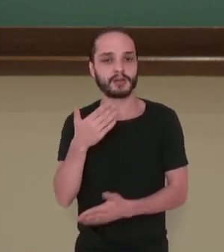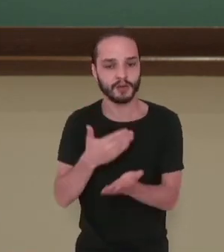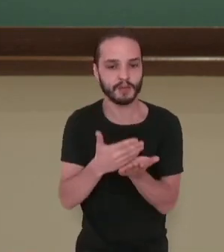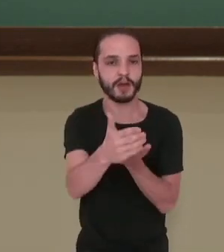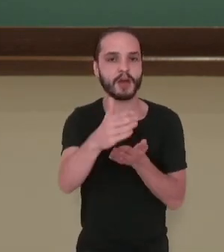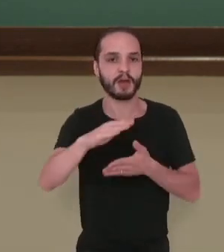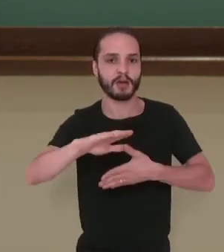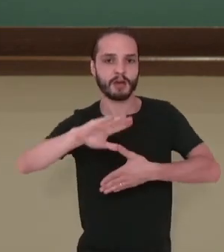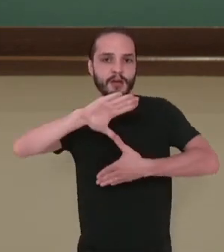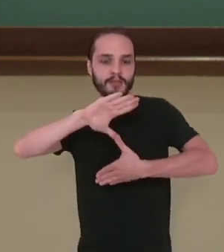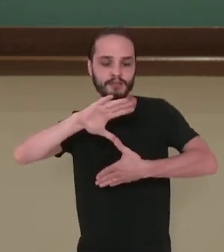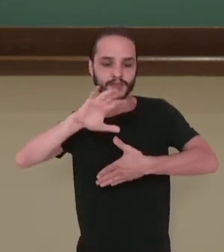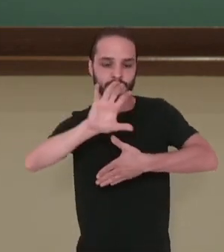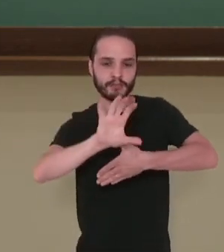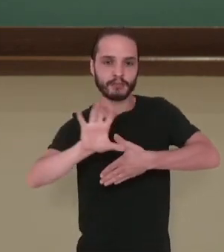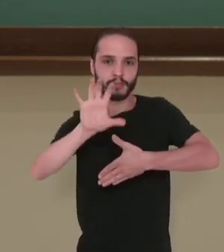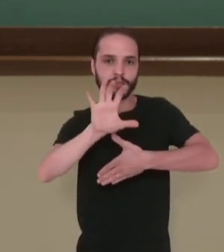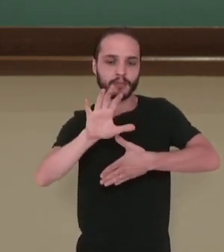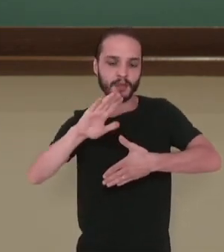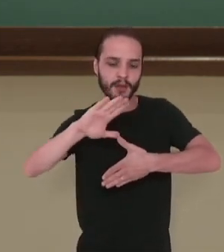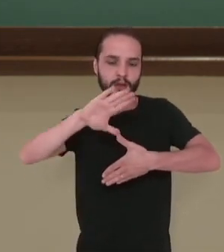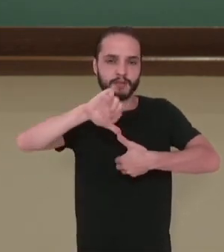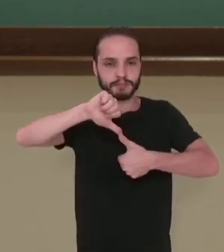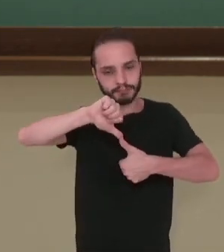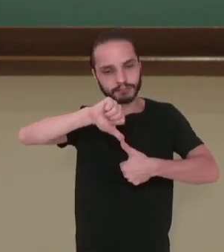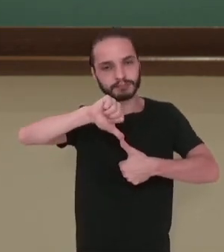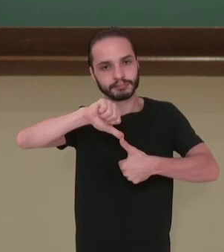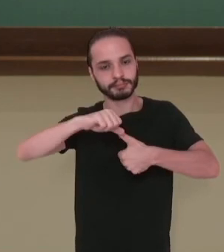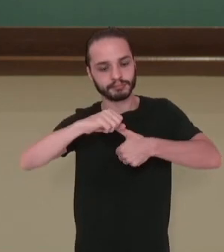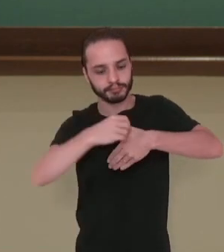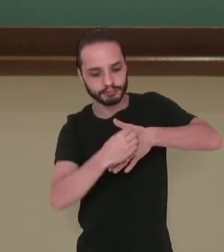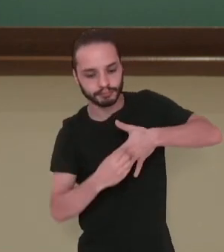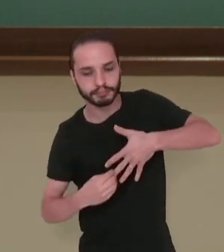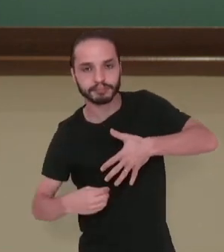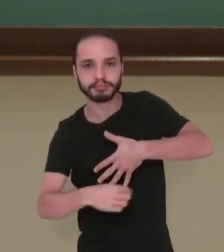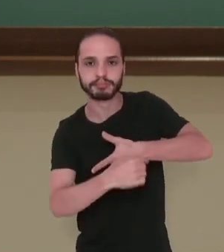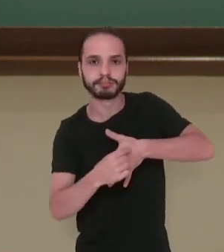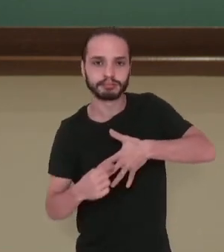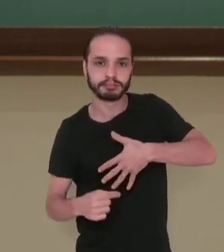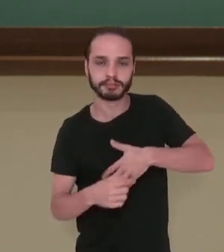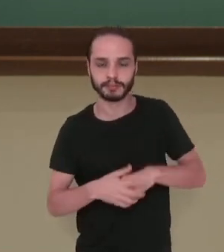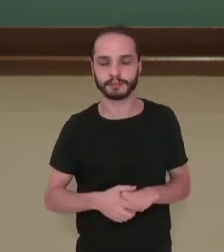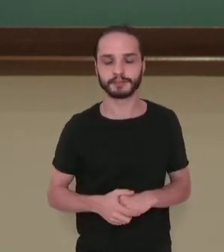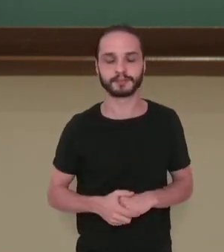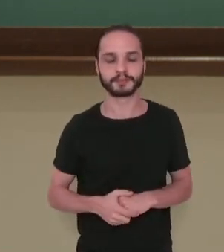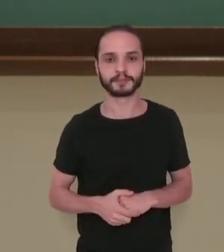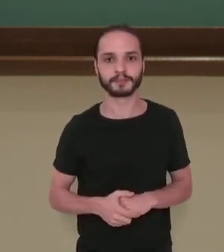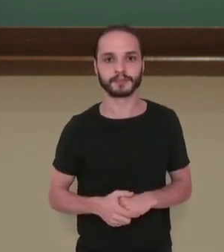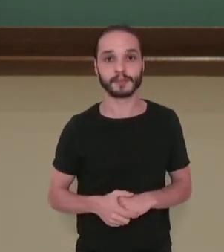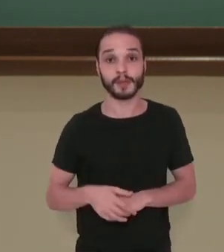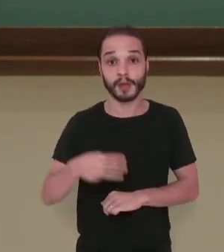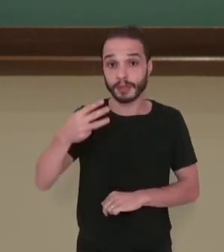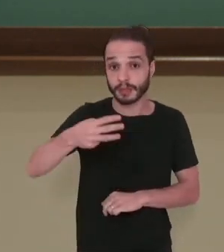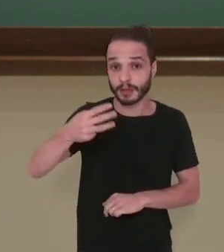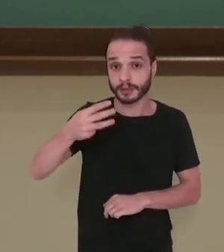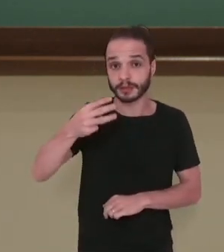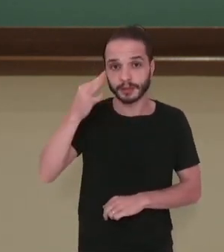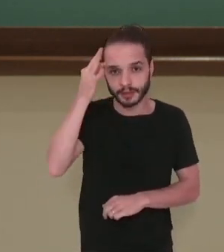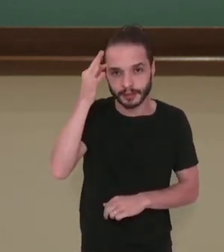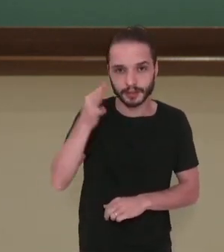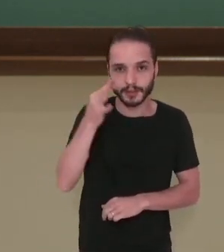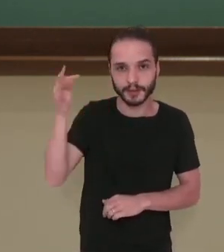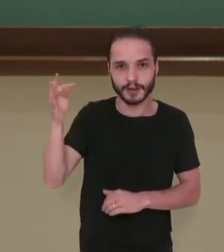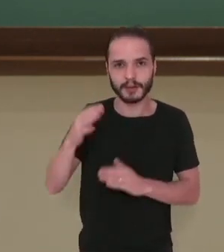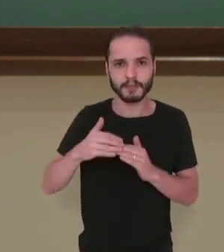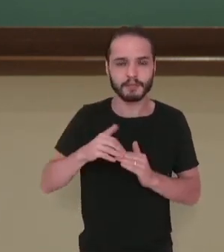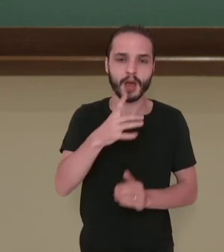né? América do Norte, Central e América do Sul, tá? A terceira teoria, que é a mais recente, né,